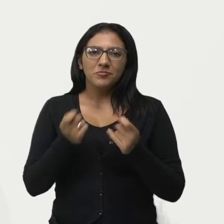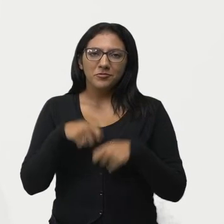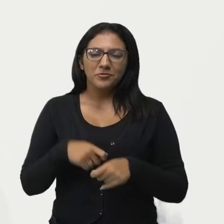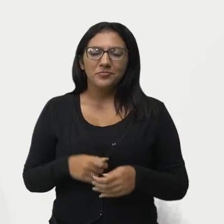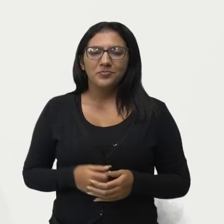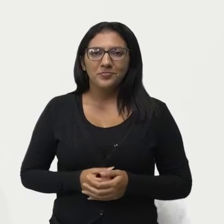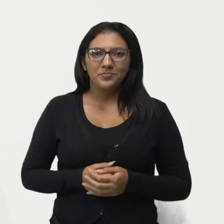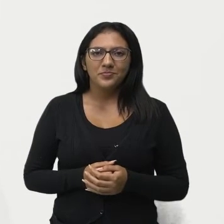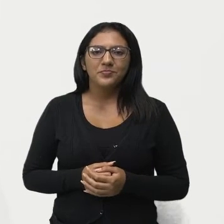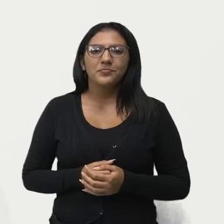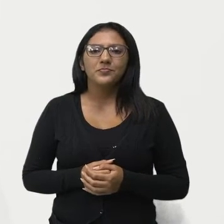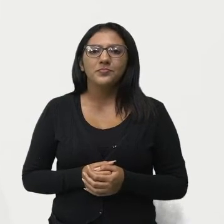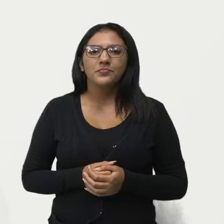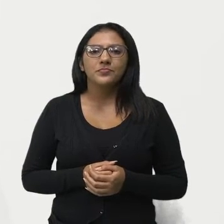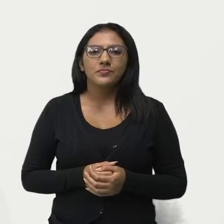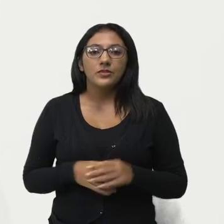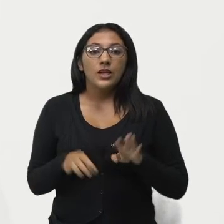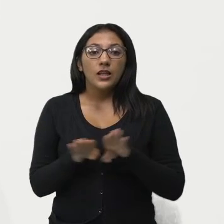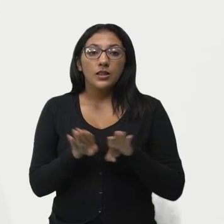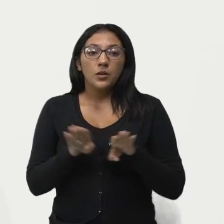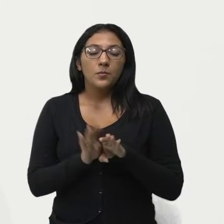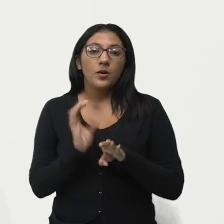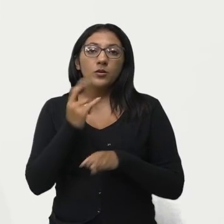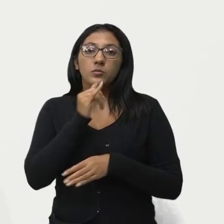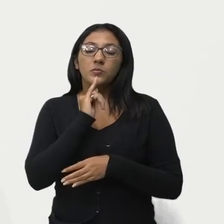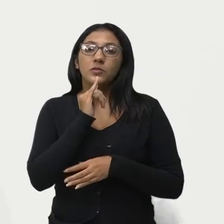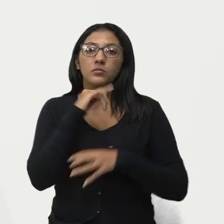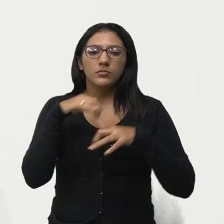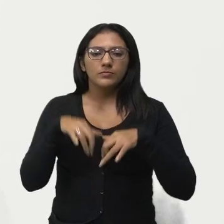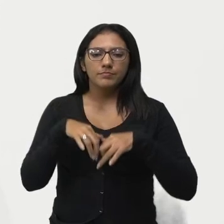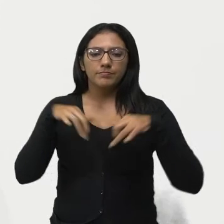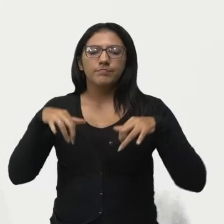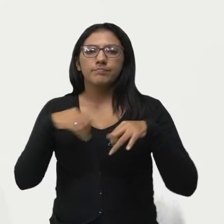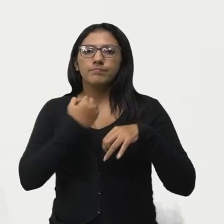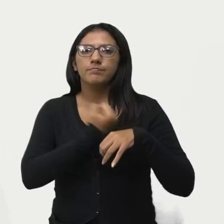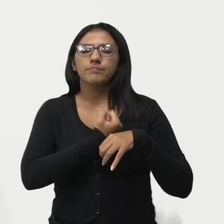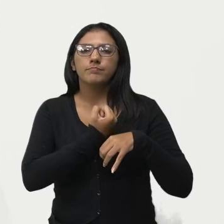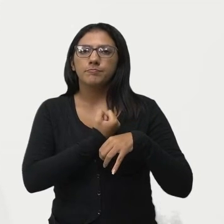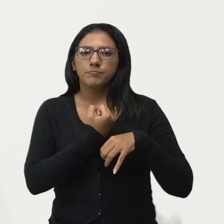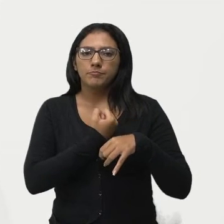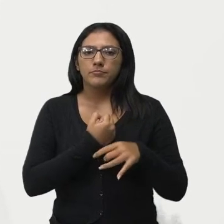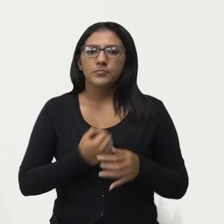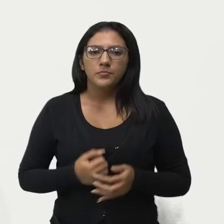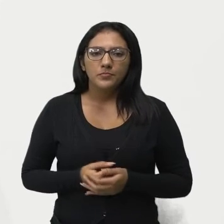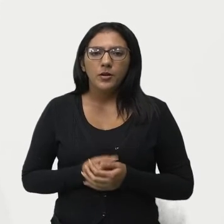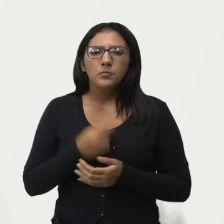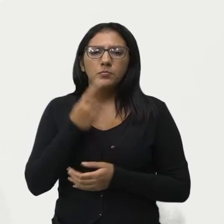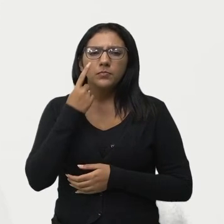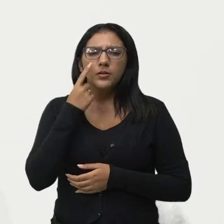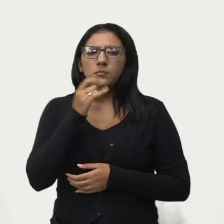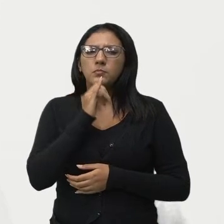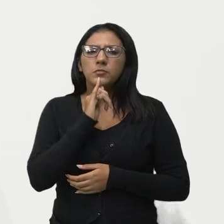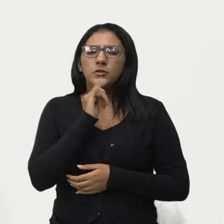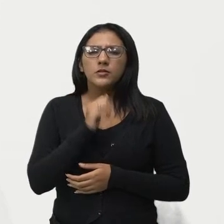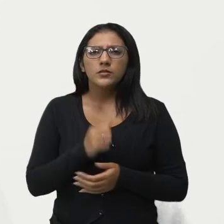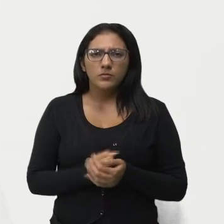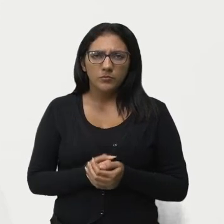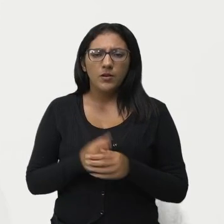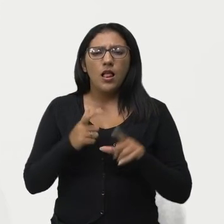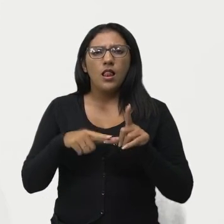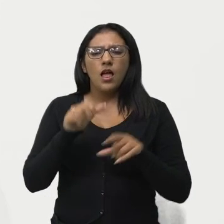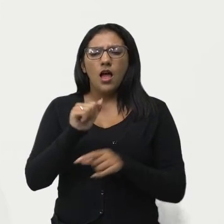né? O mesmo ocorre com os números separadamente. Considere aí os números A, B, C e